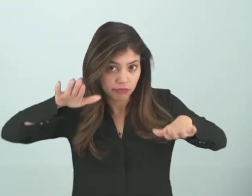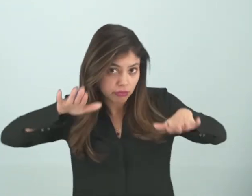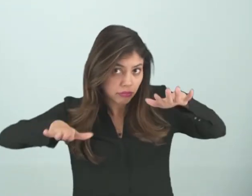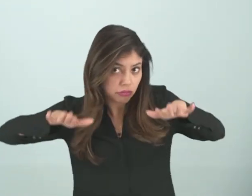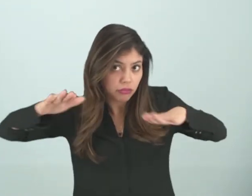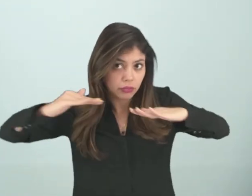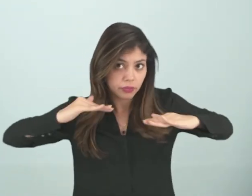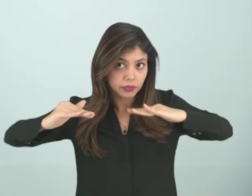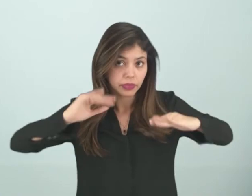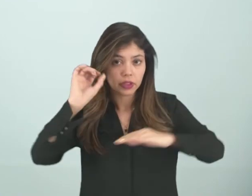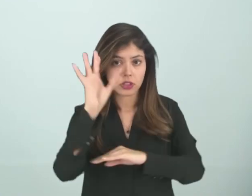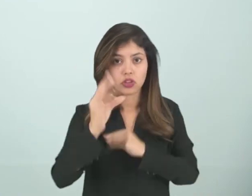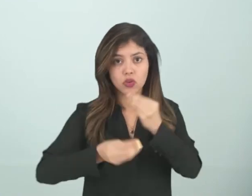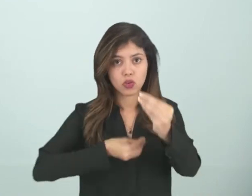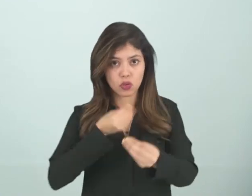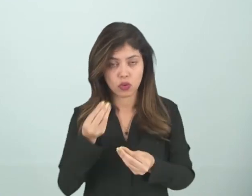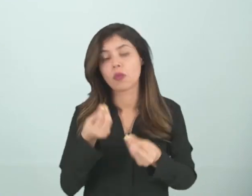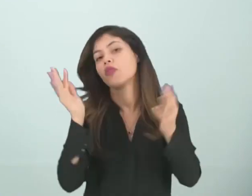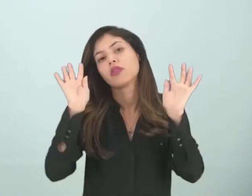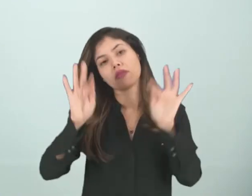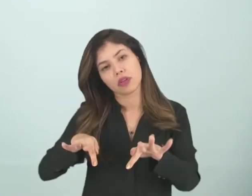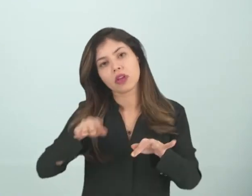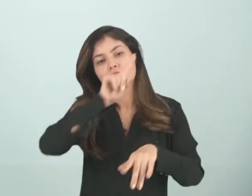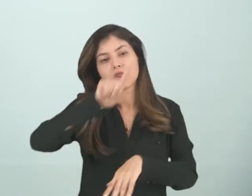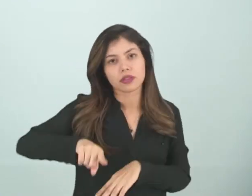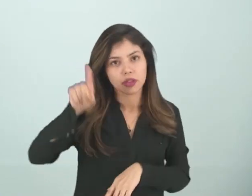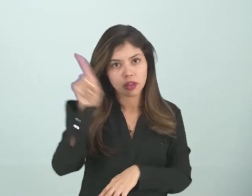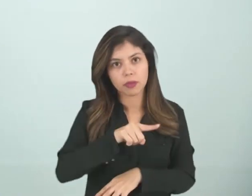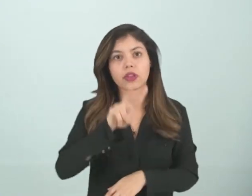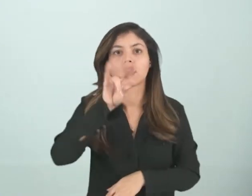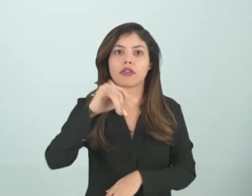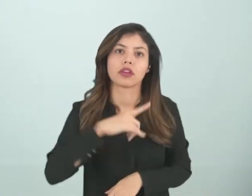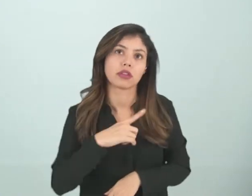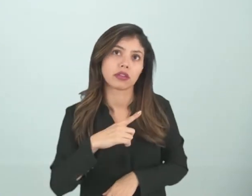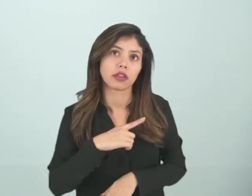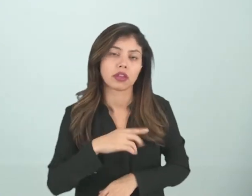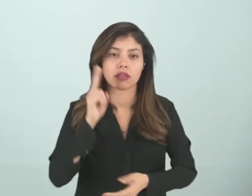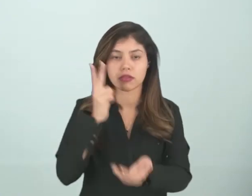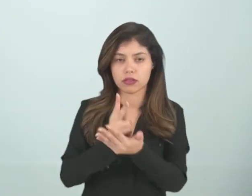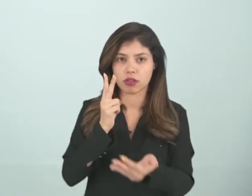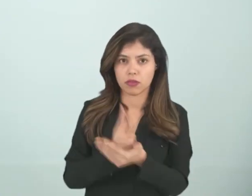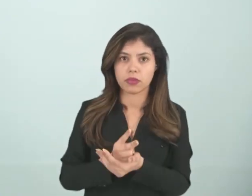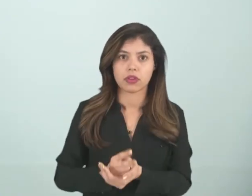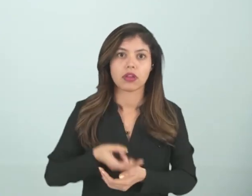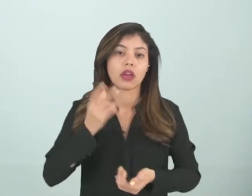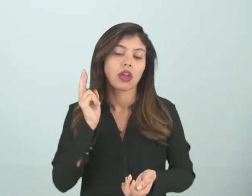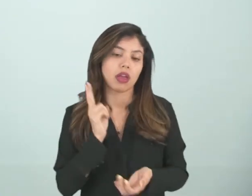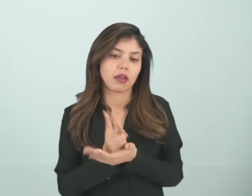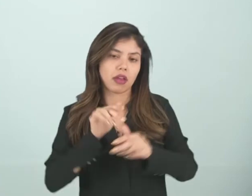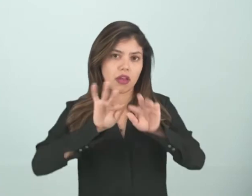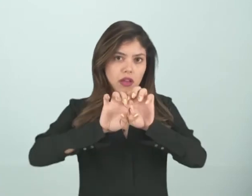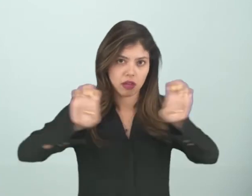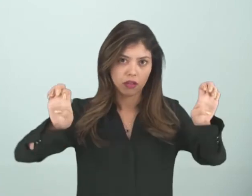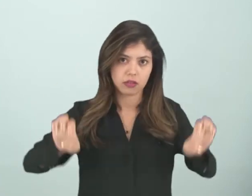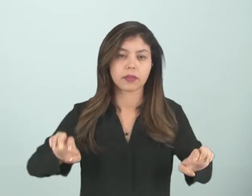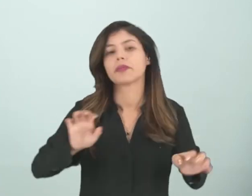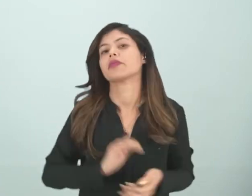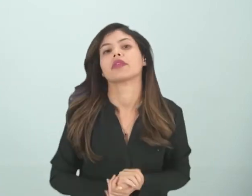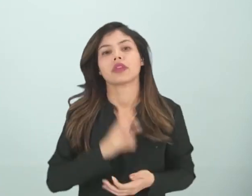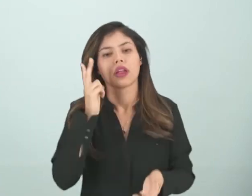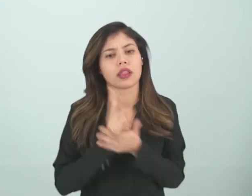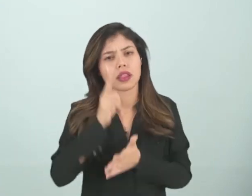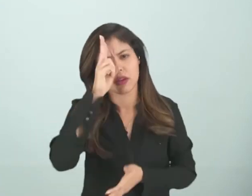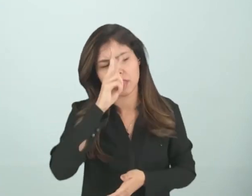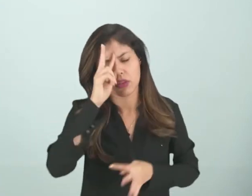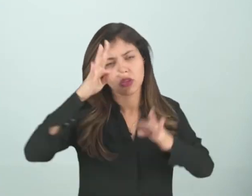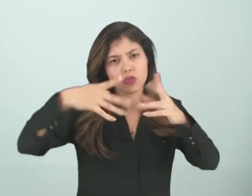as equações de tal modo que no final dos cancelamentos você obtenha sempre a sua equação padrão. Lembrando que tudo o que